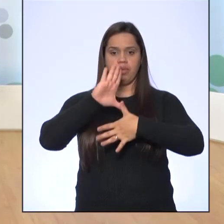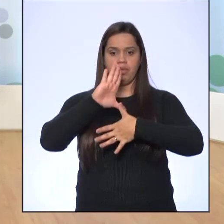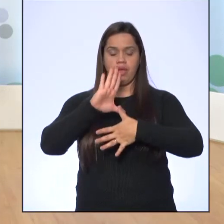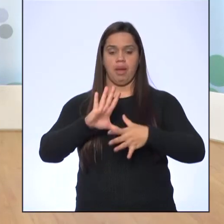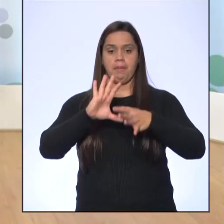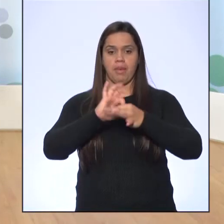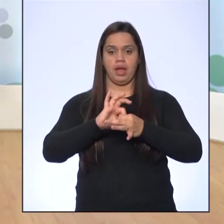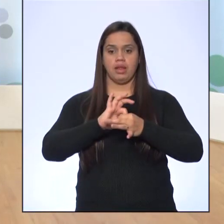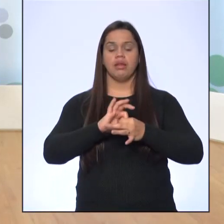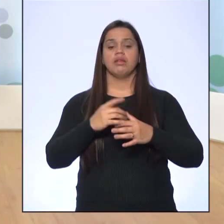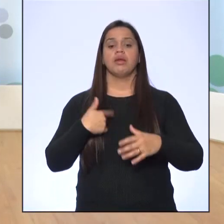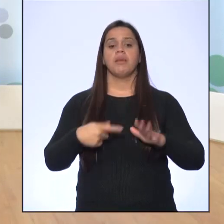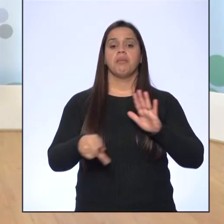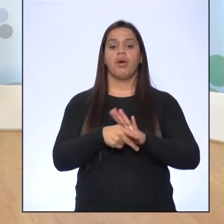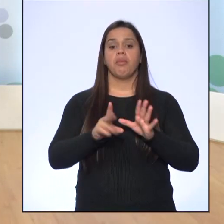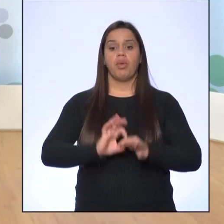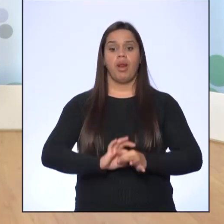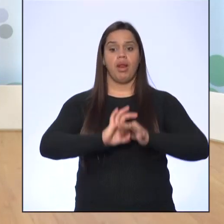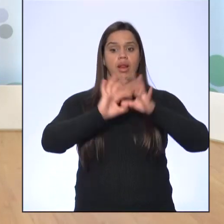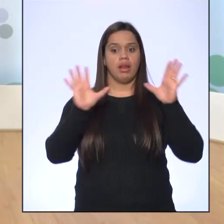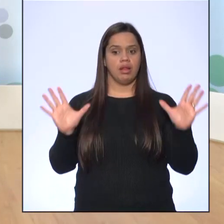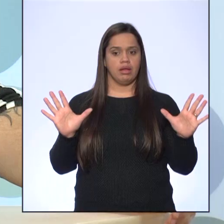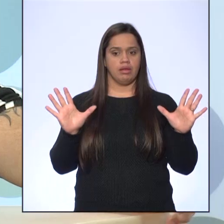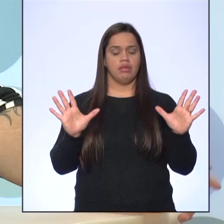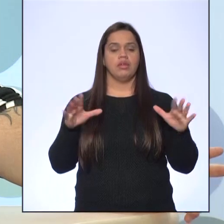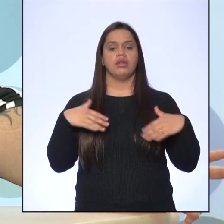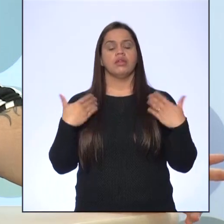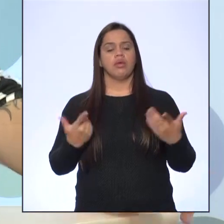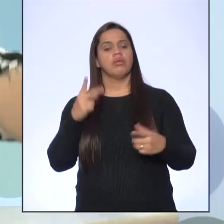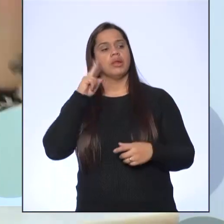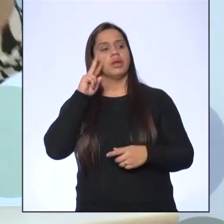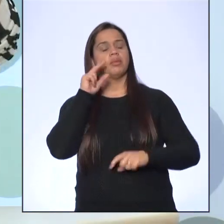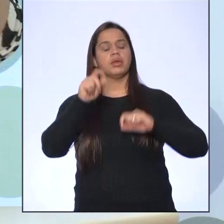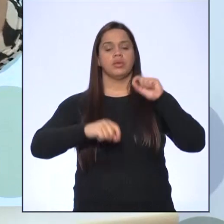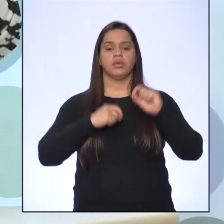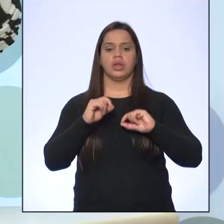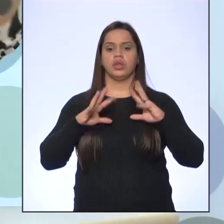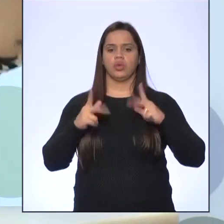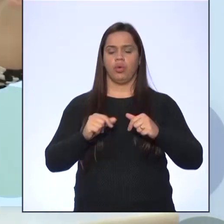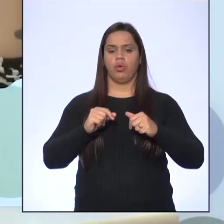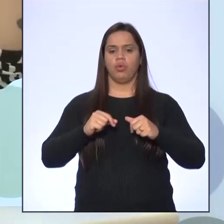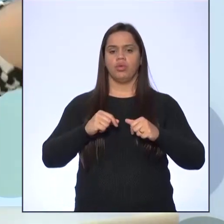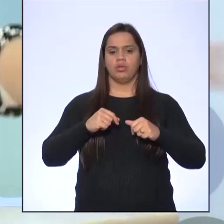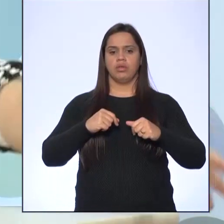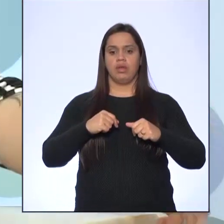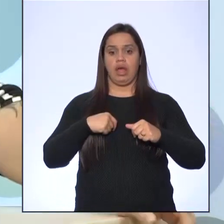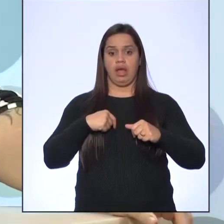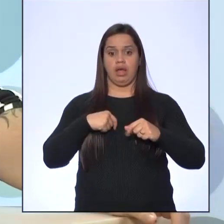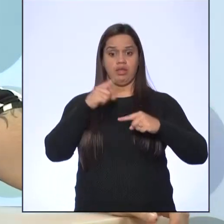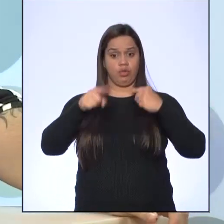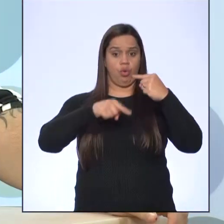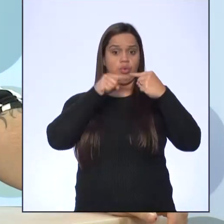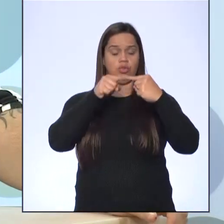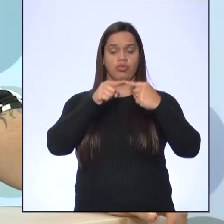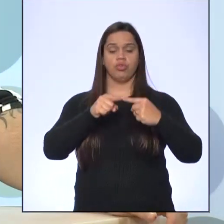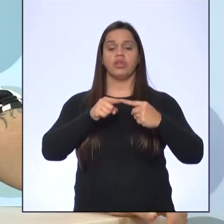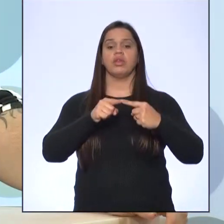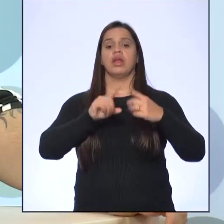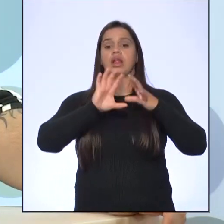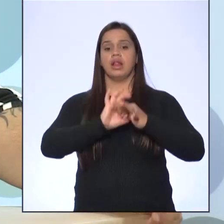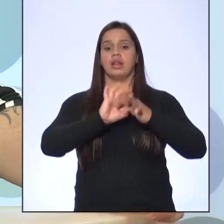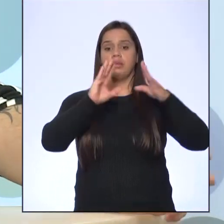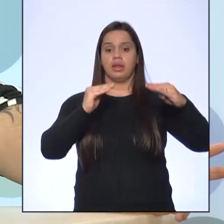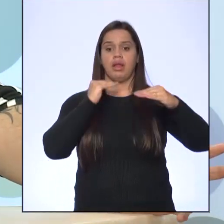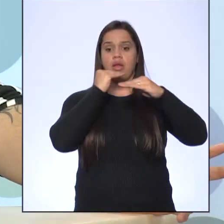América livre. Exatamente. Então, lembrando que esses ideais, né, liberdade, igualdade e fraternidade,